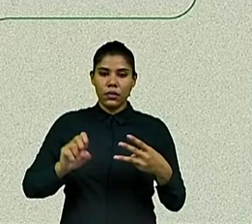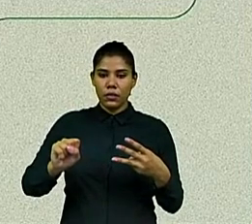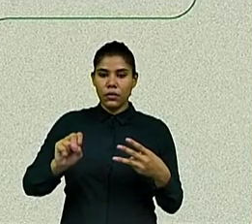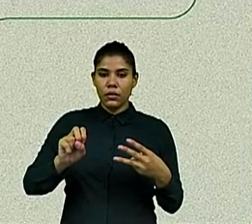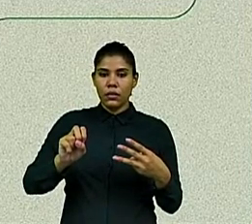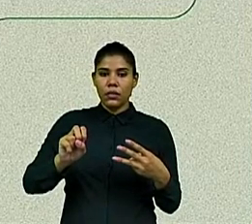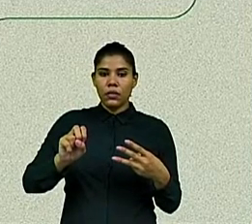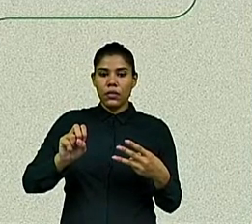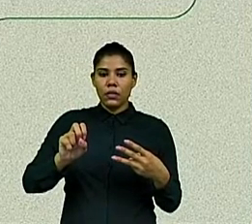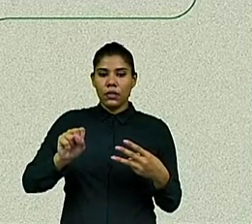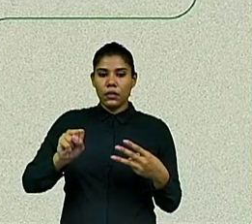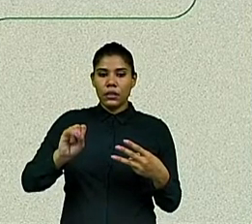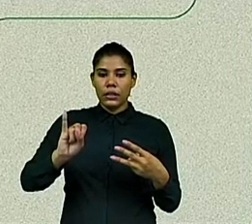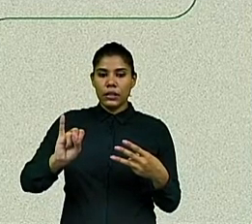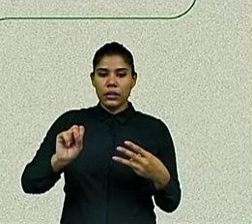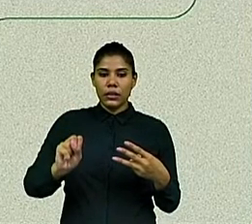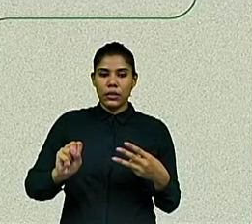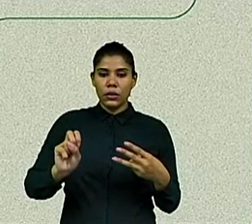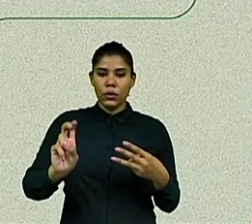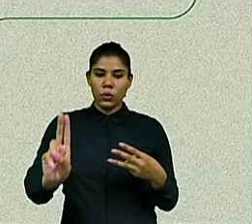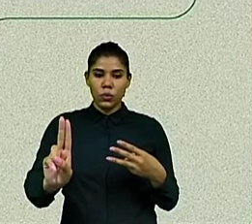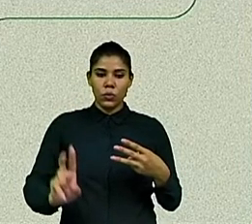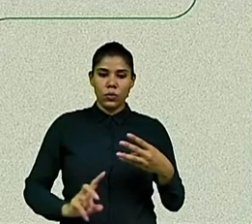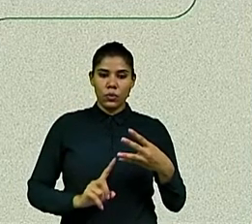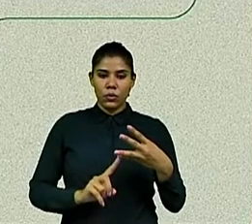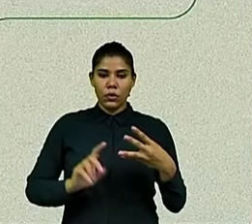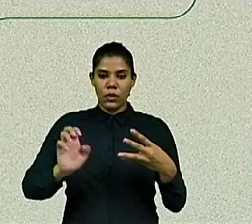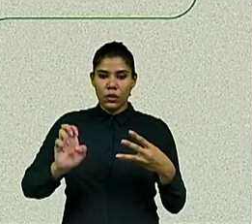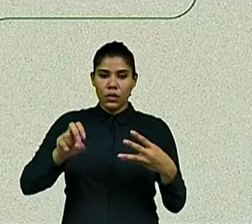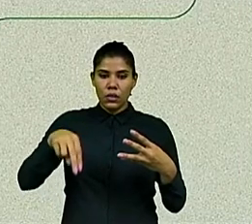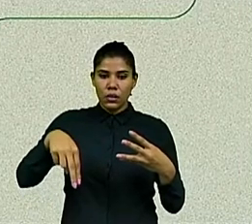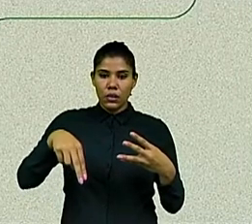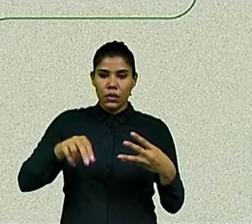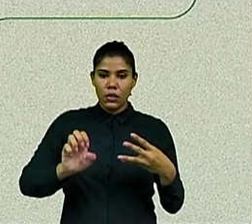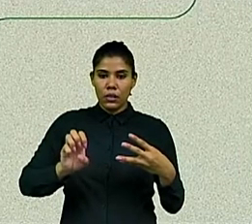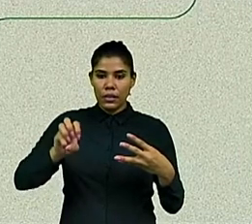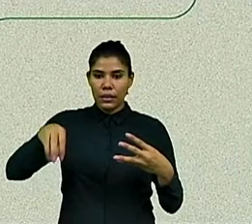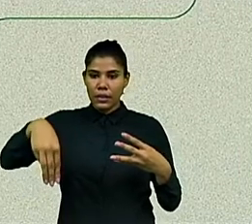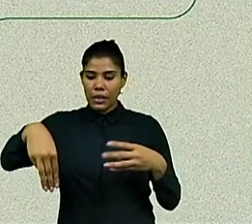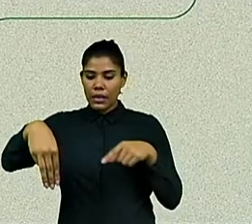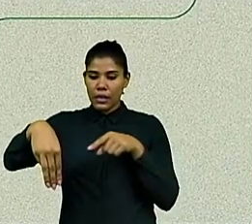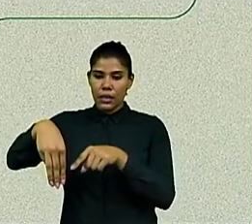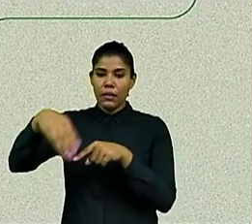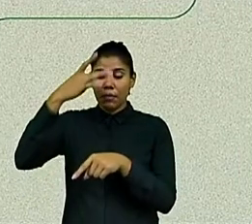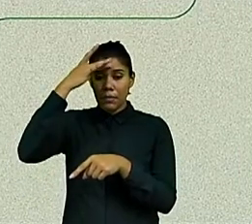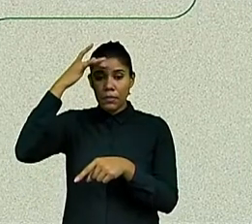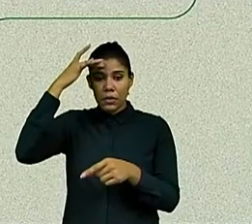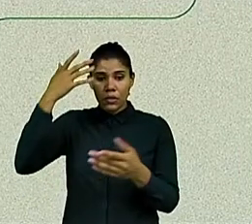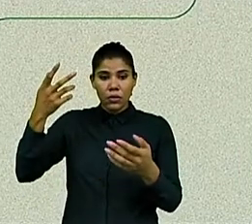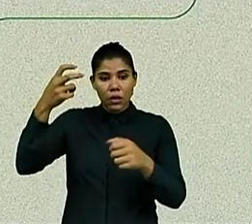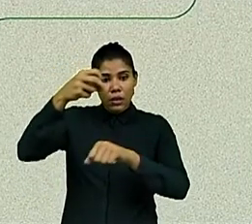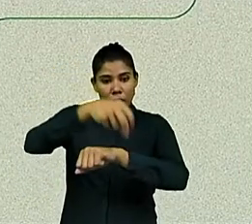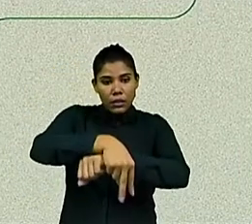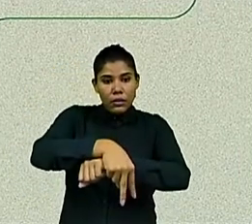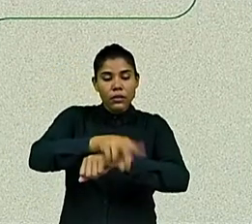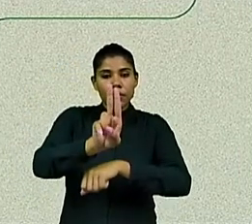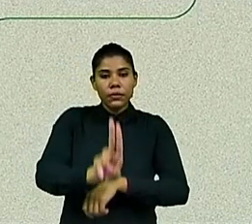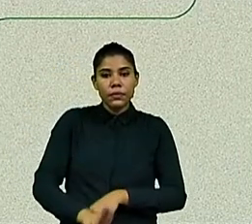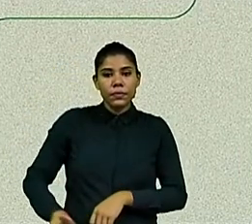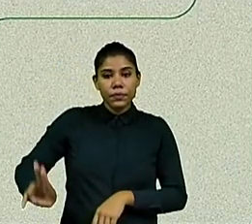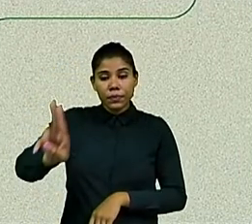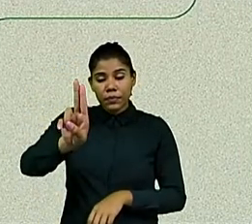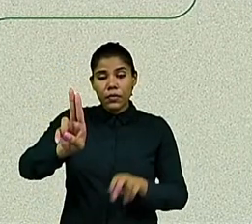a questão do Enem né do Enem passaportes de entrada né para as Universidades